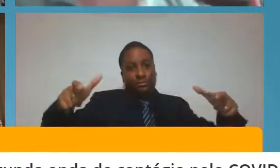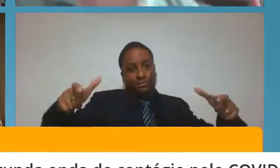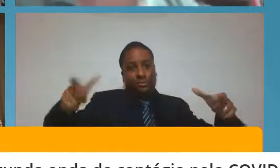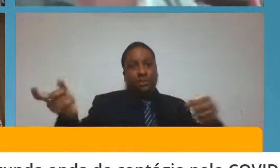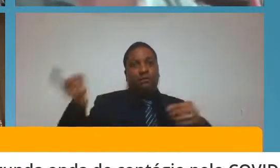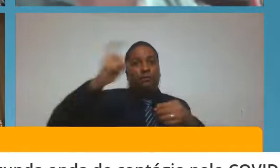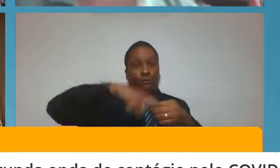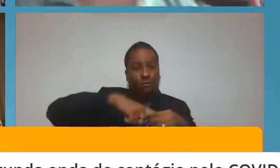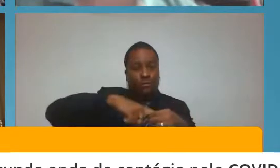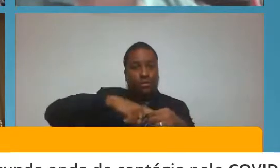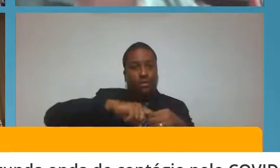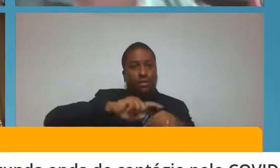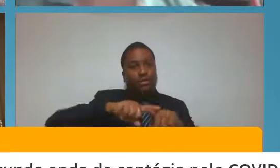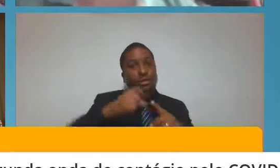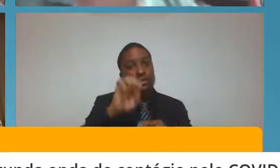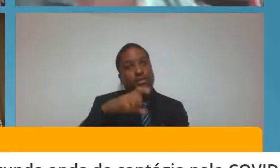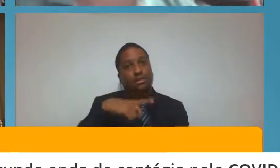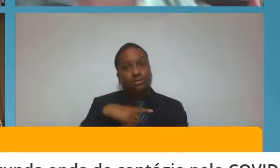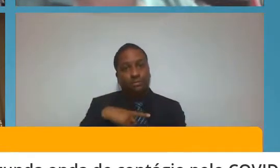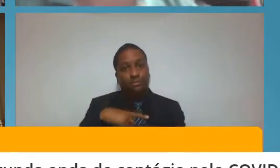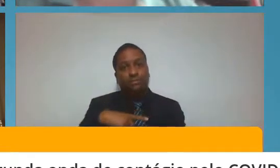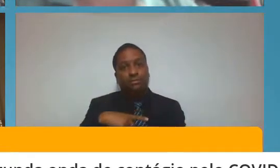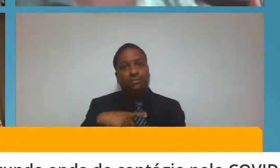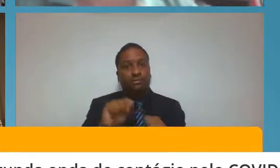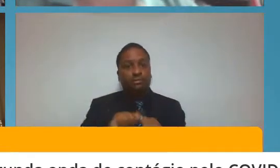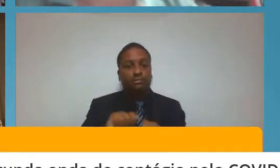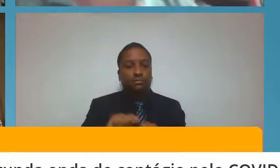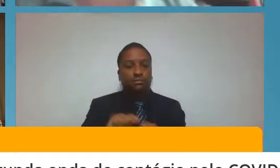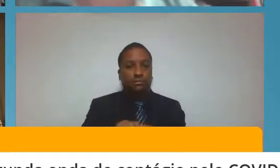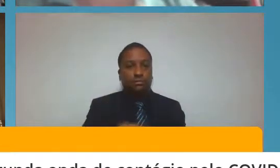você está fazendo isso de uma maneira